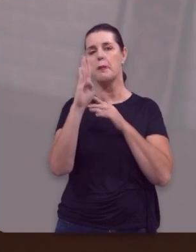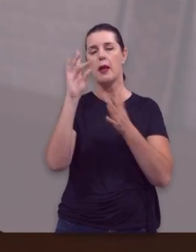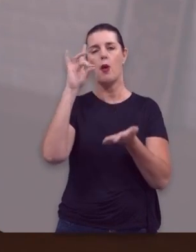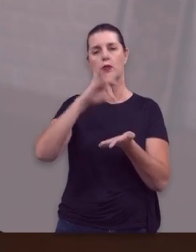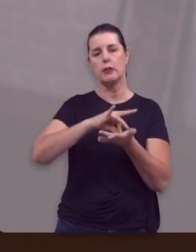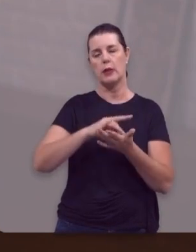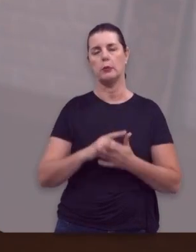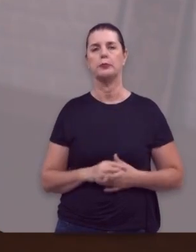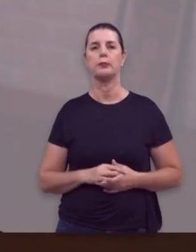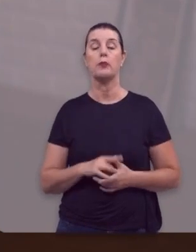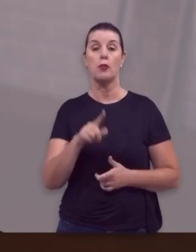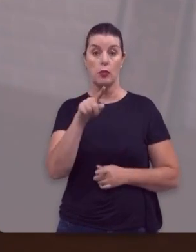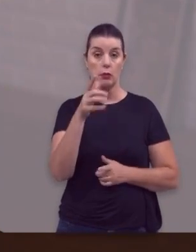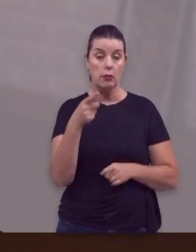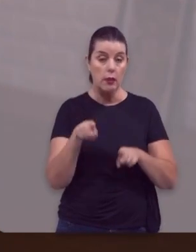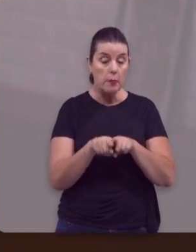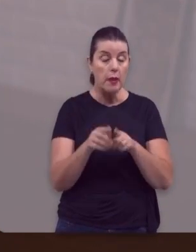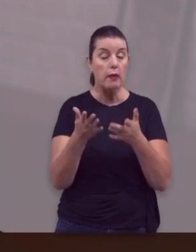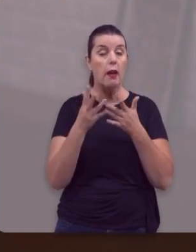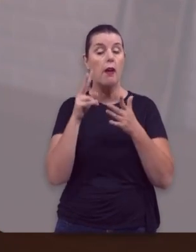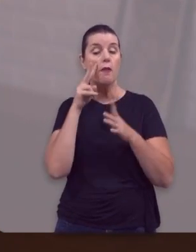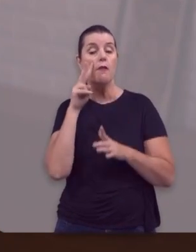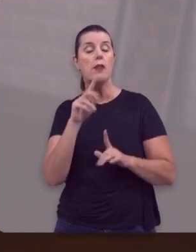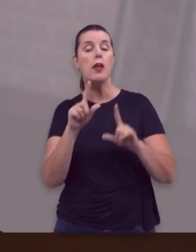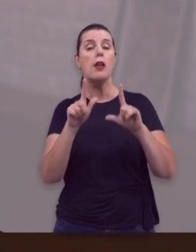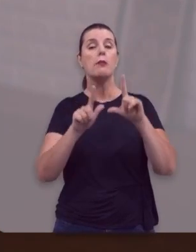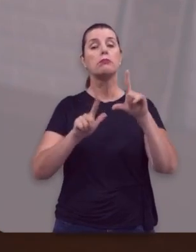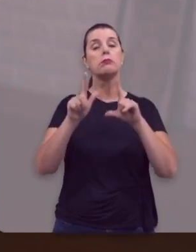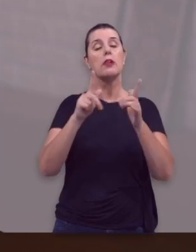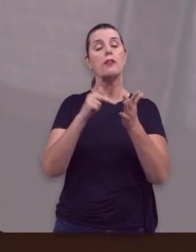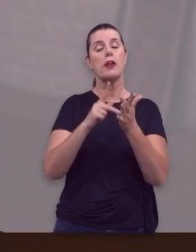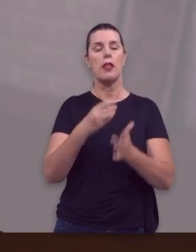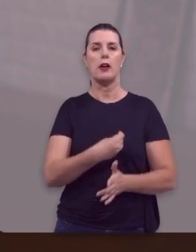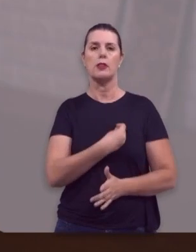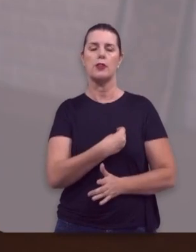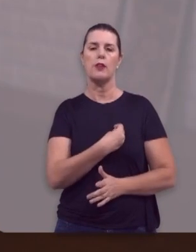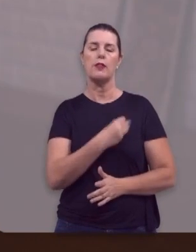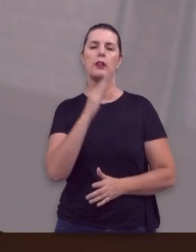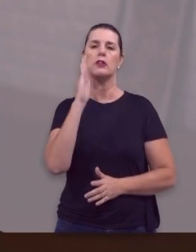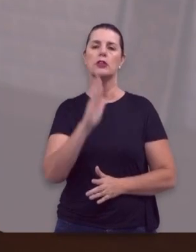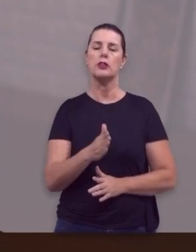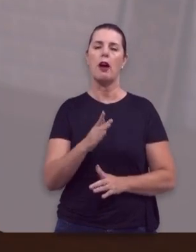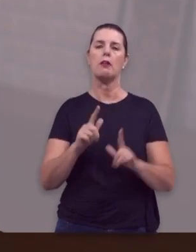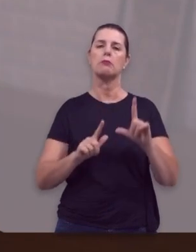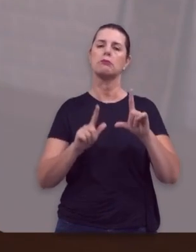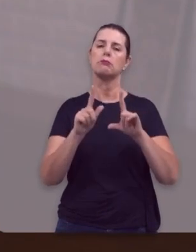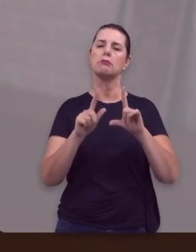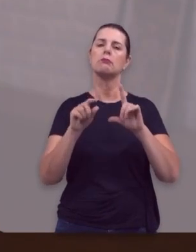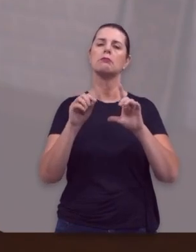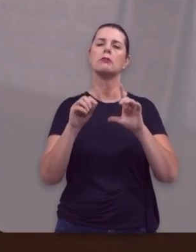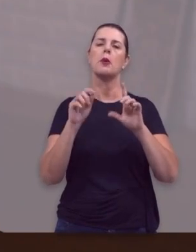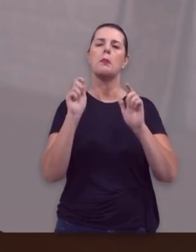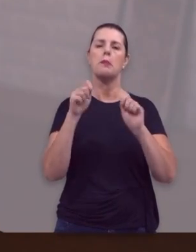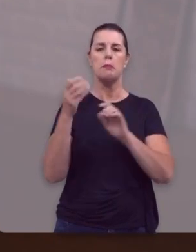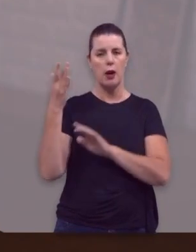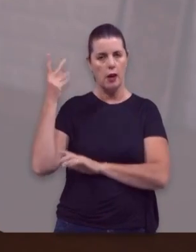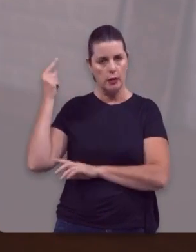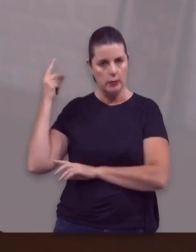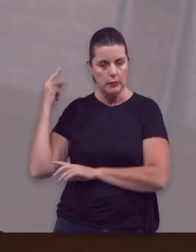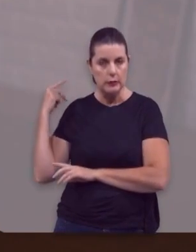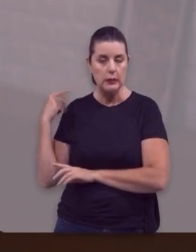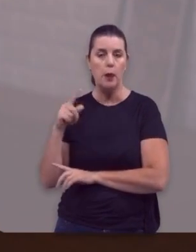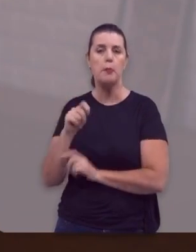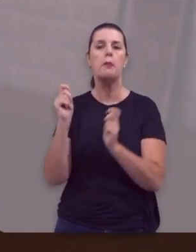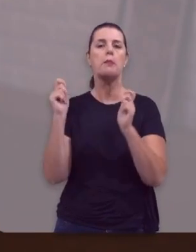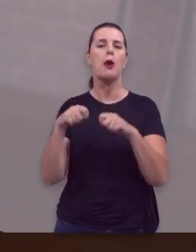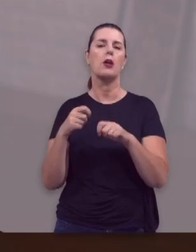@IPBOficial. Se você também quiser assistir aos programas Verdade e Vida que já foram ao ar, basta você procurar lá